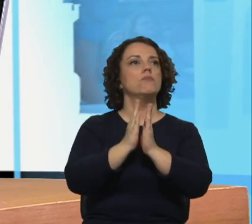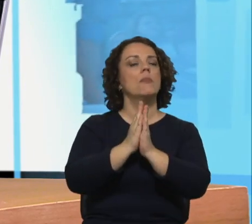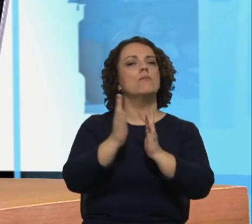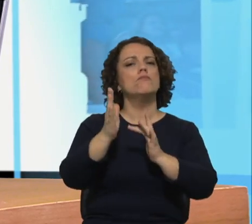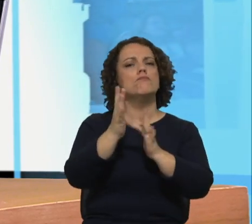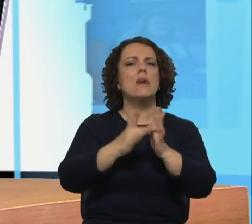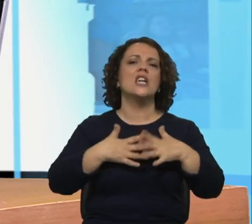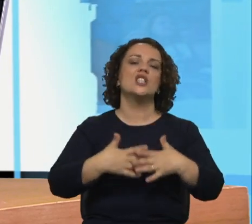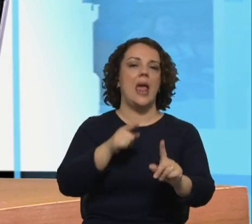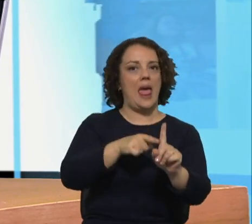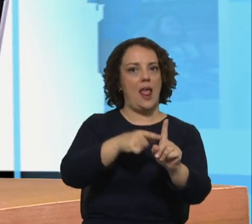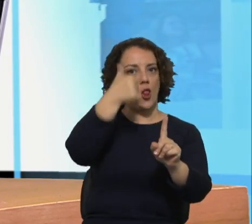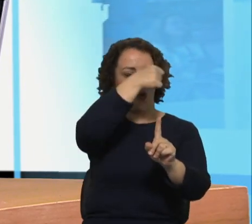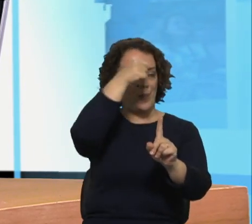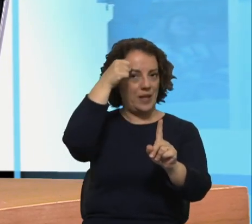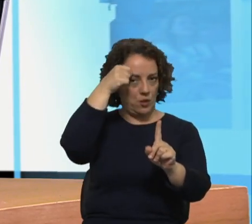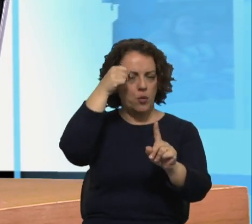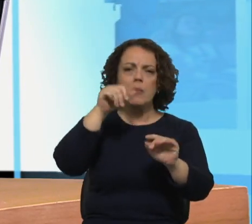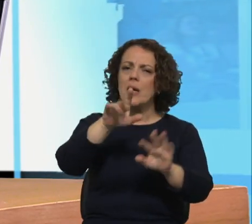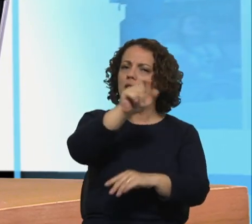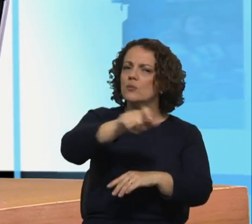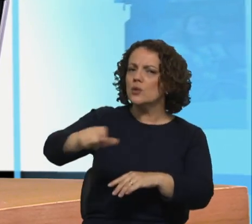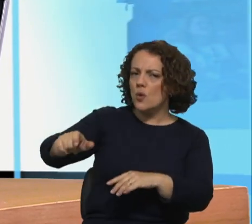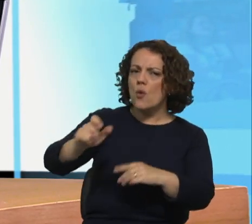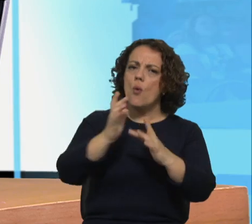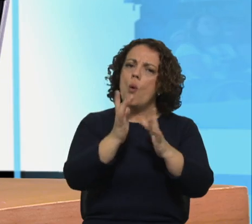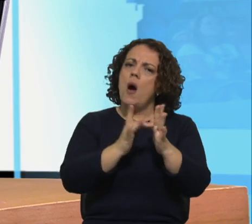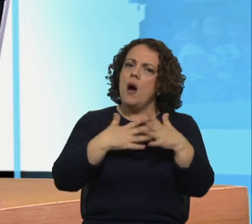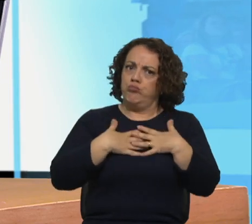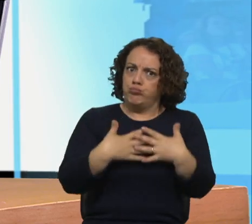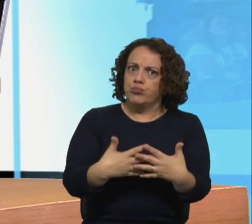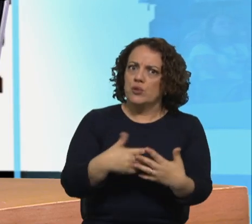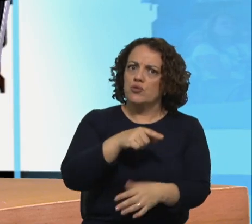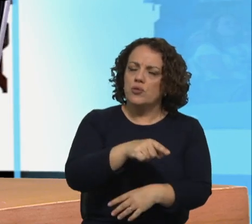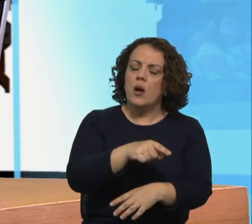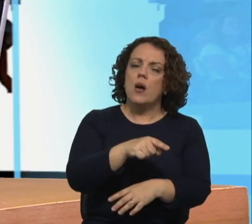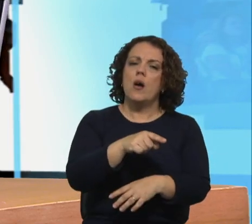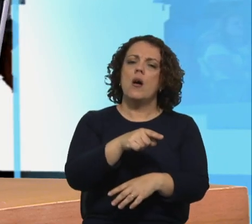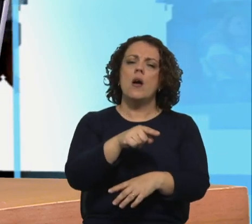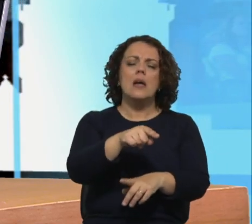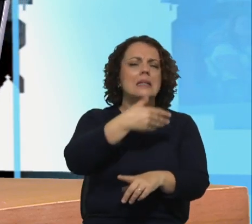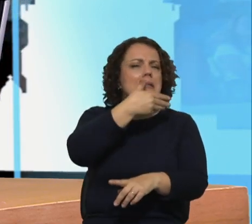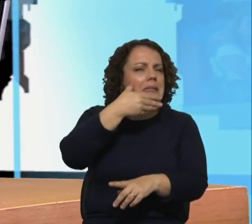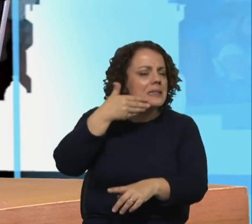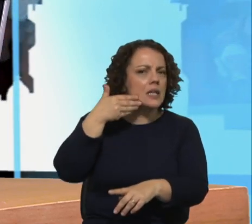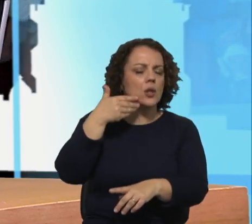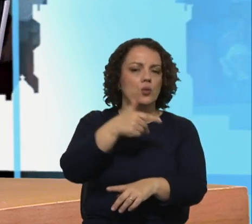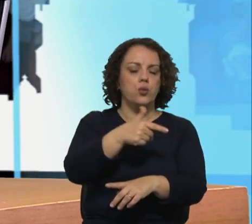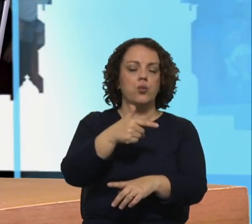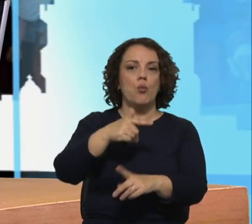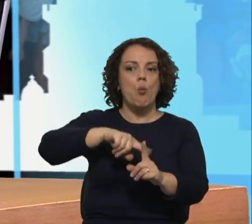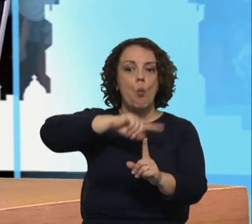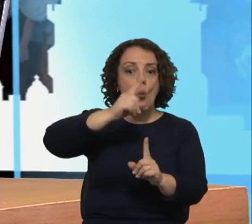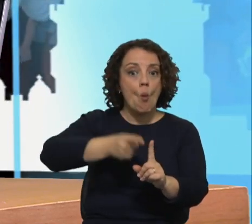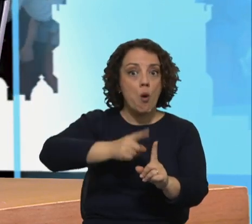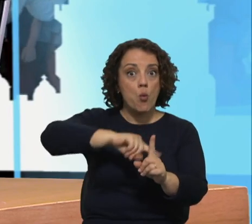Mas os cristãos, muito cedo, perceberam que quando anualmente coincidem